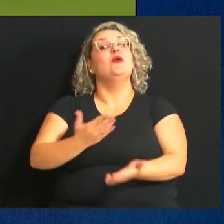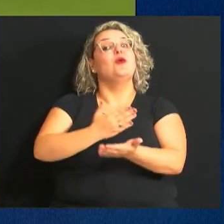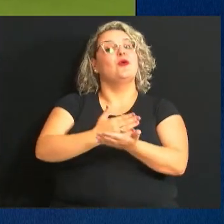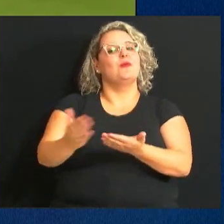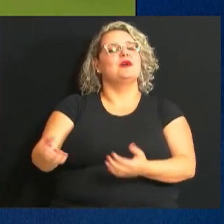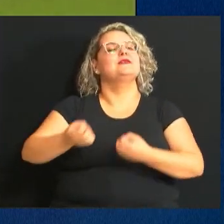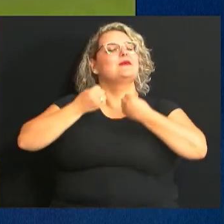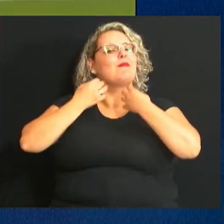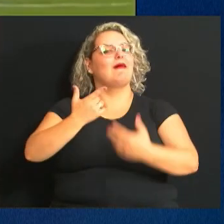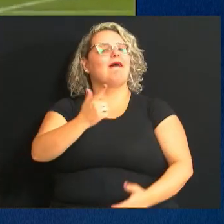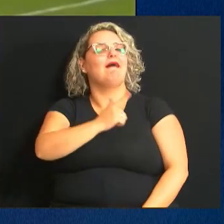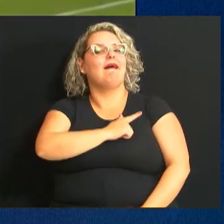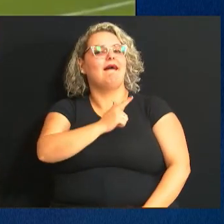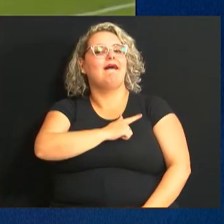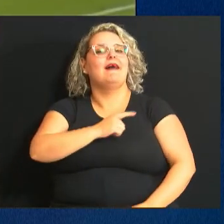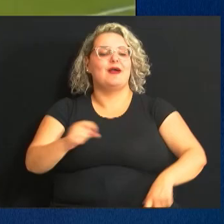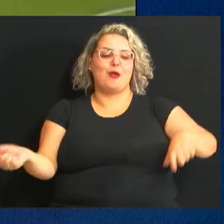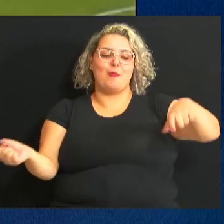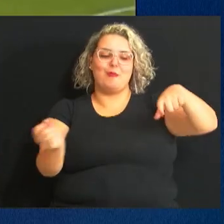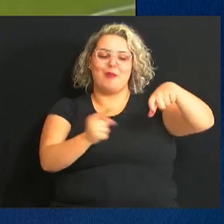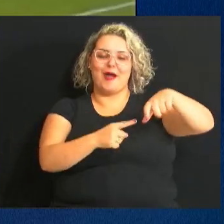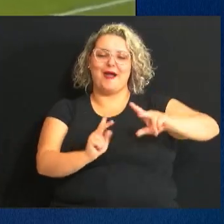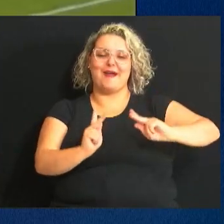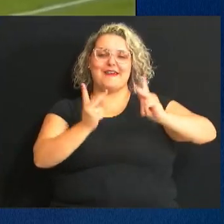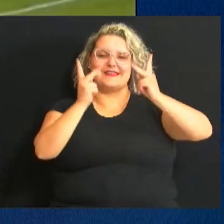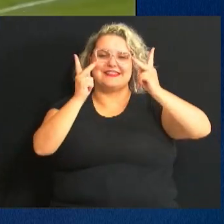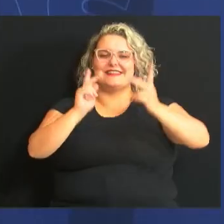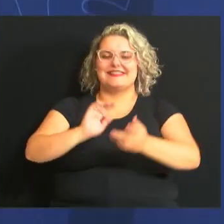goleia a Francana na estreia.